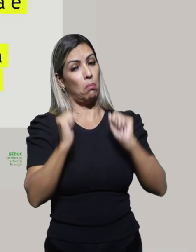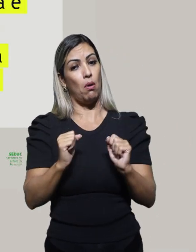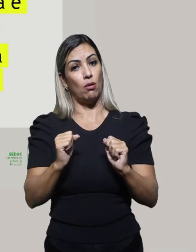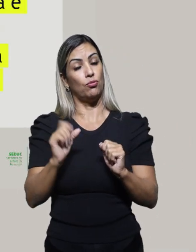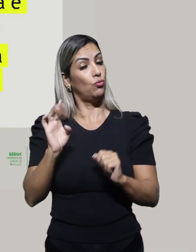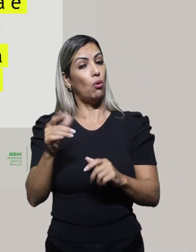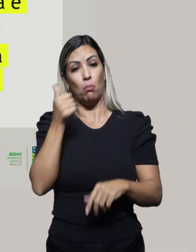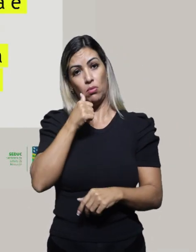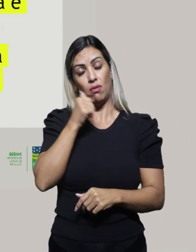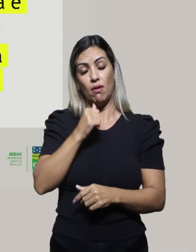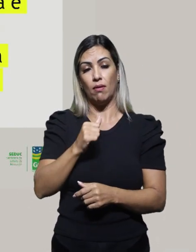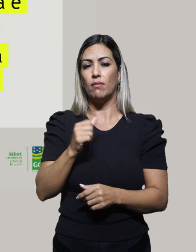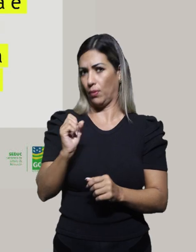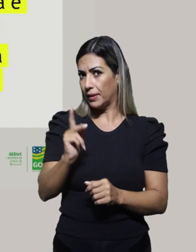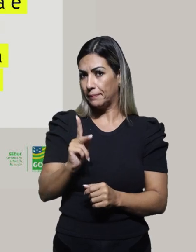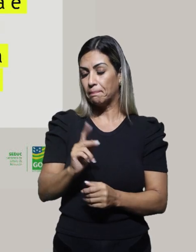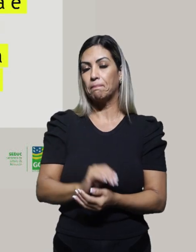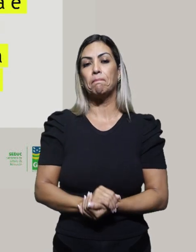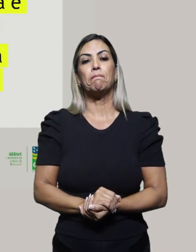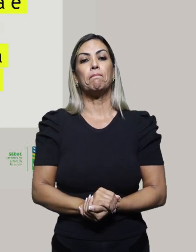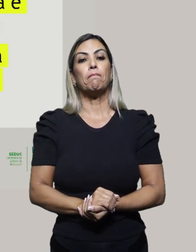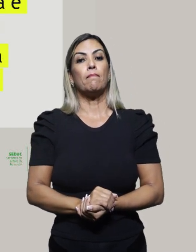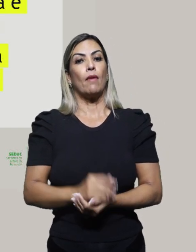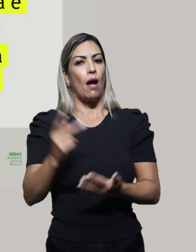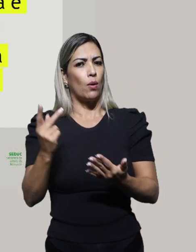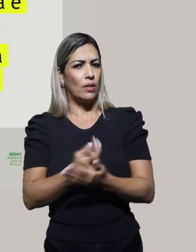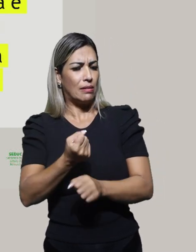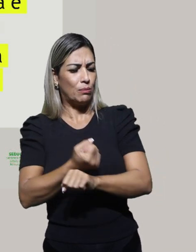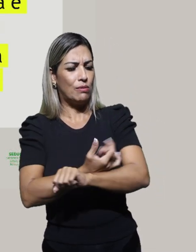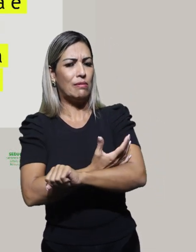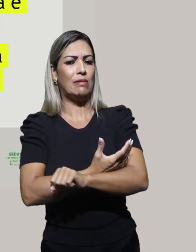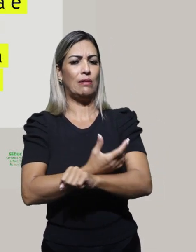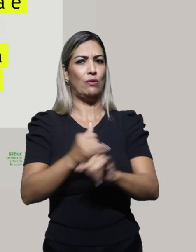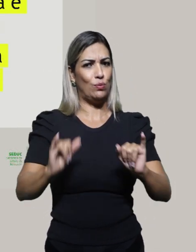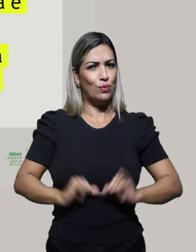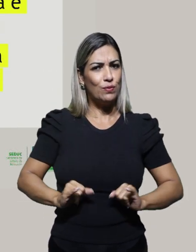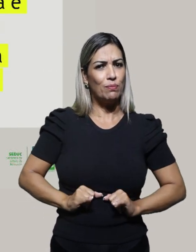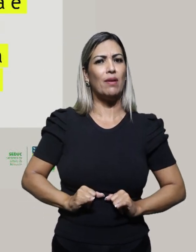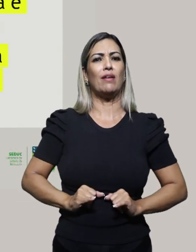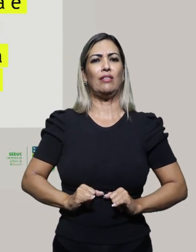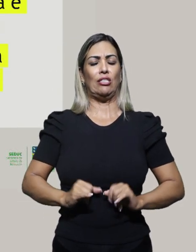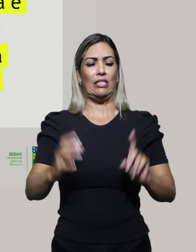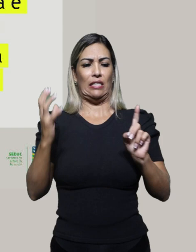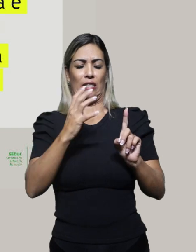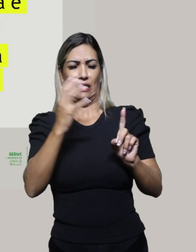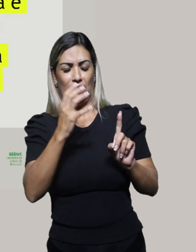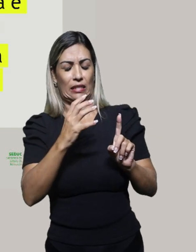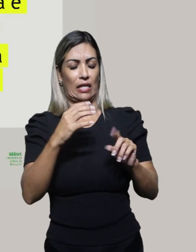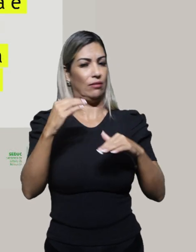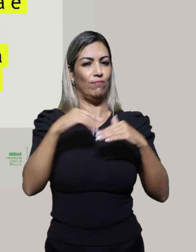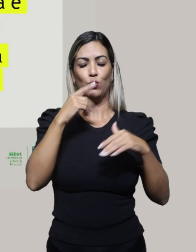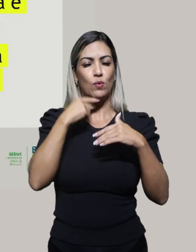uma mulher, tá? Então, causar dano emocional à mulher que a prejudique e perturbe seu